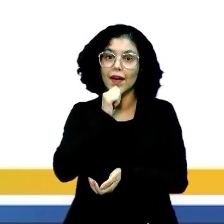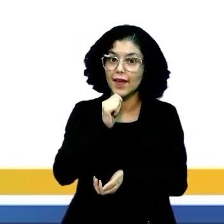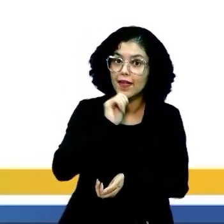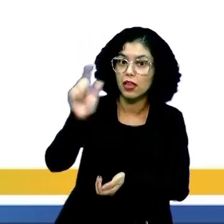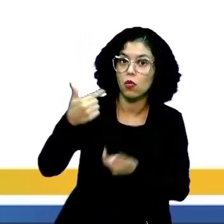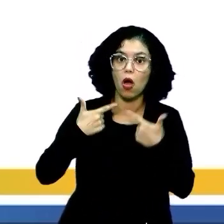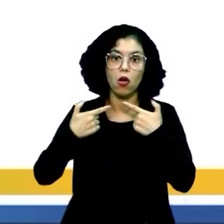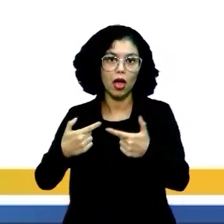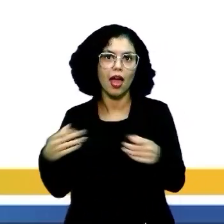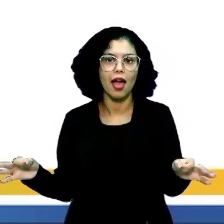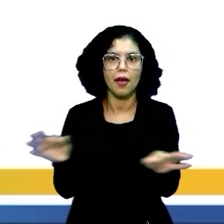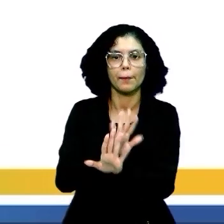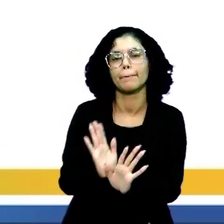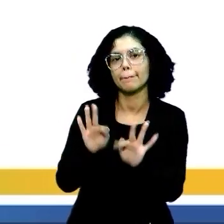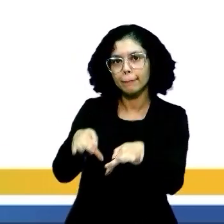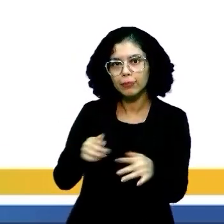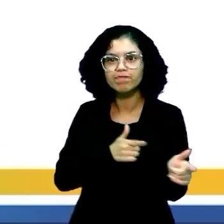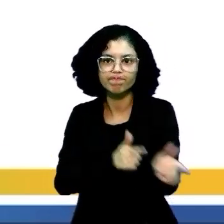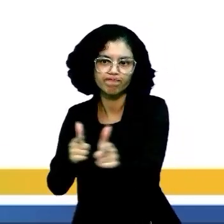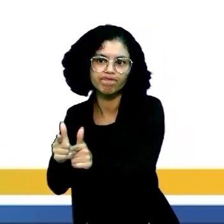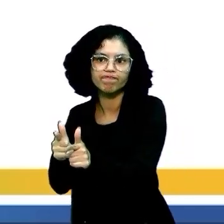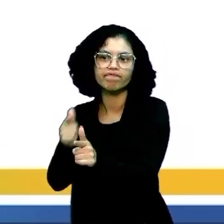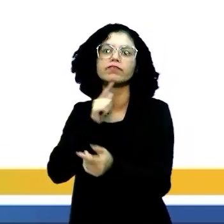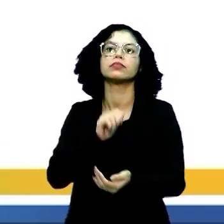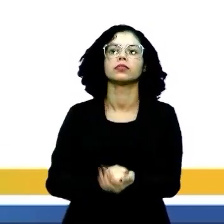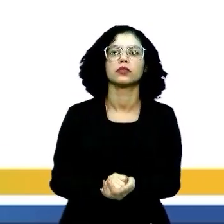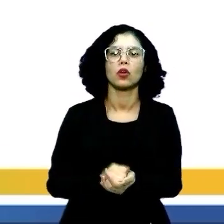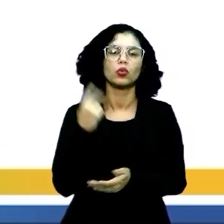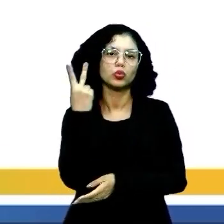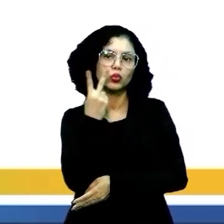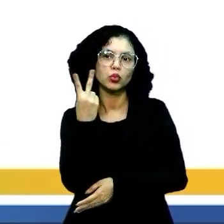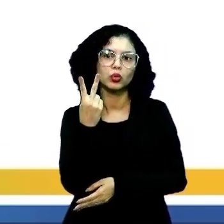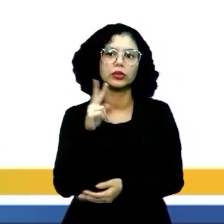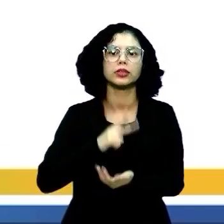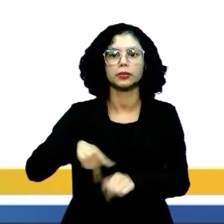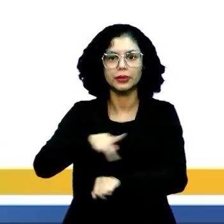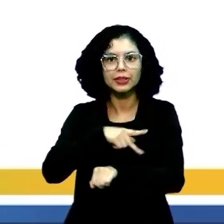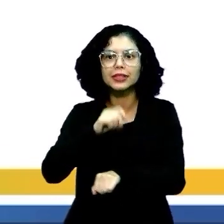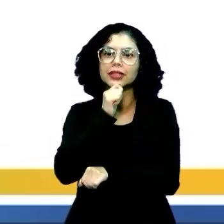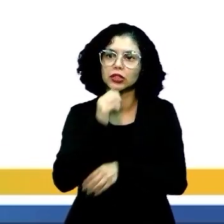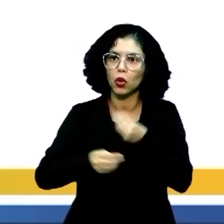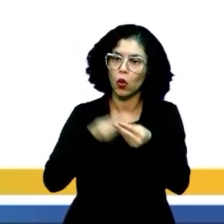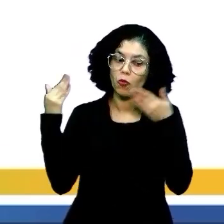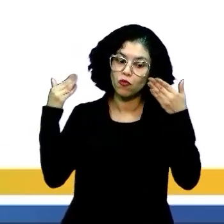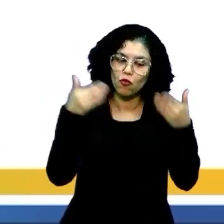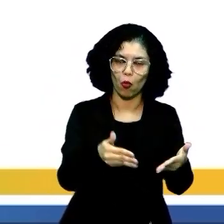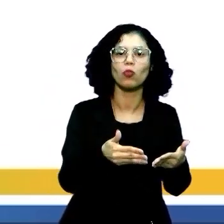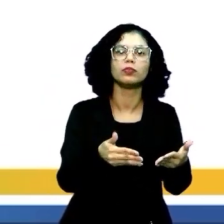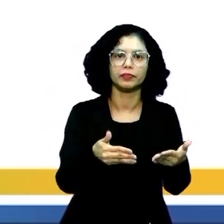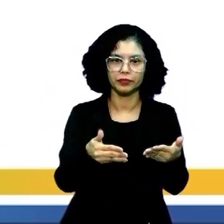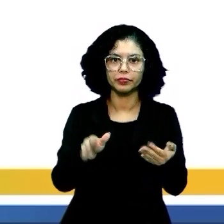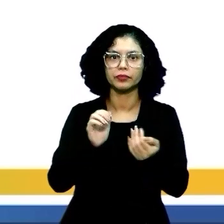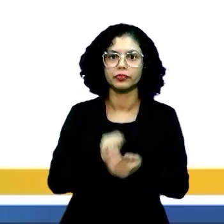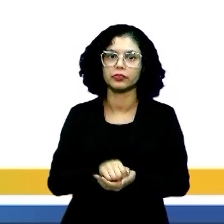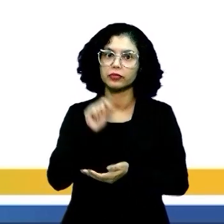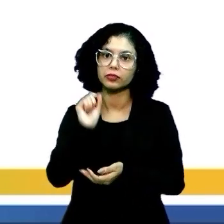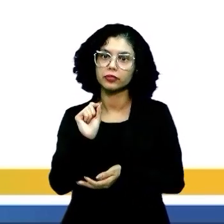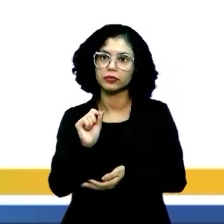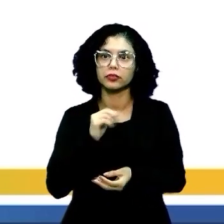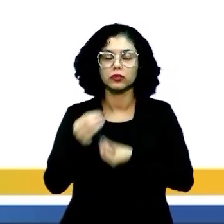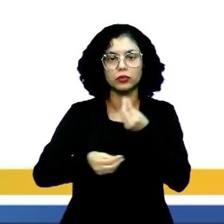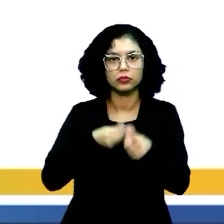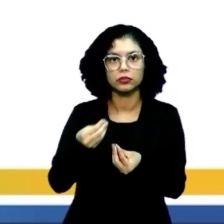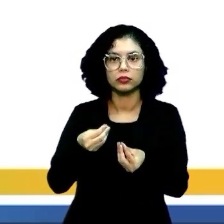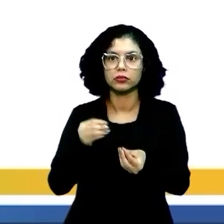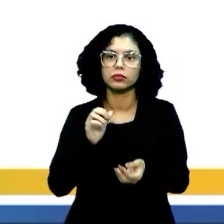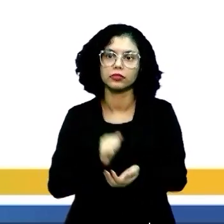guerra contra o terrorismo. Lembrando que os dois países que os Estados Unidos colocou como alvo eram, como a gente